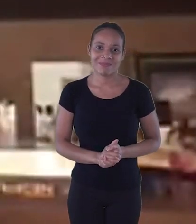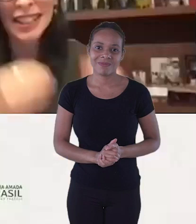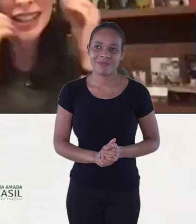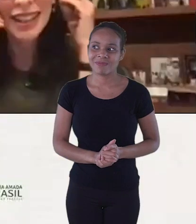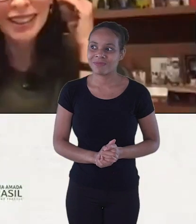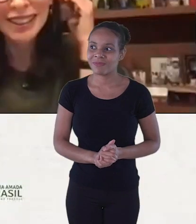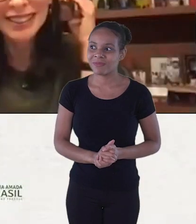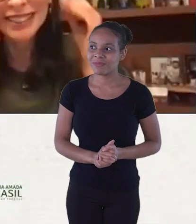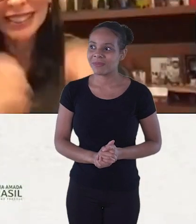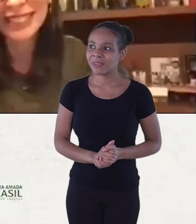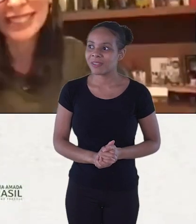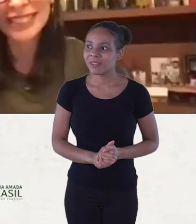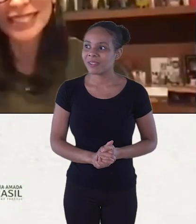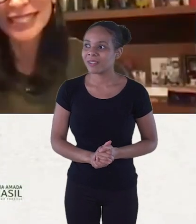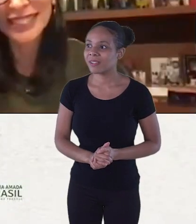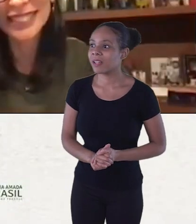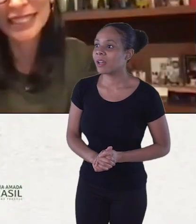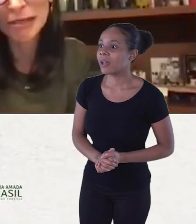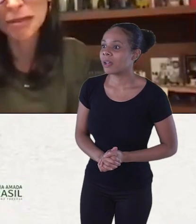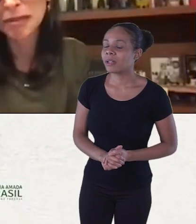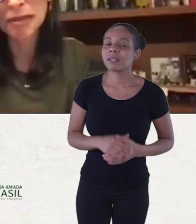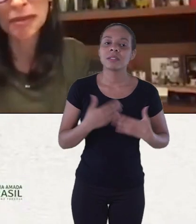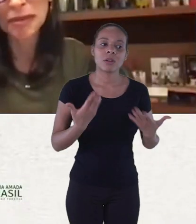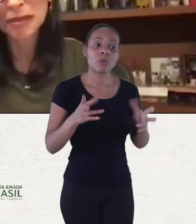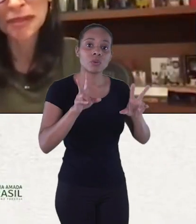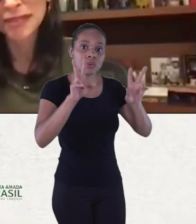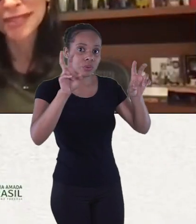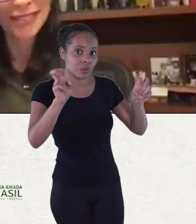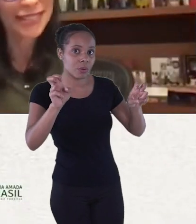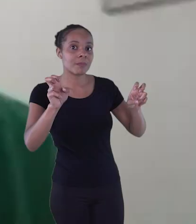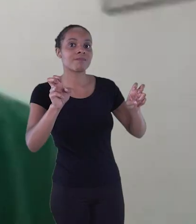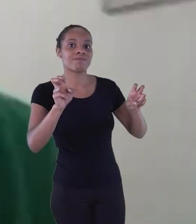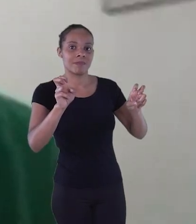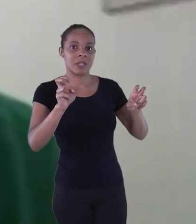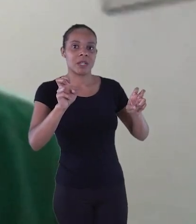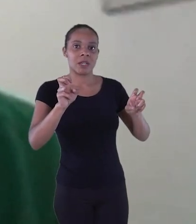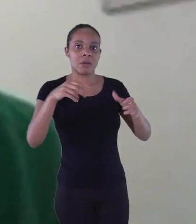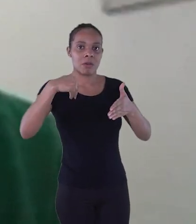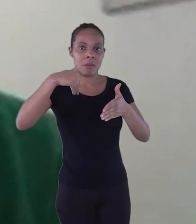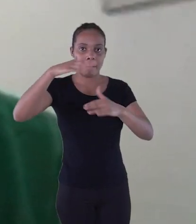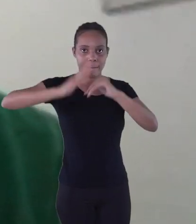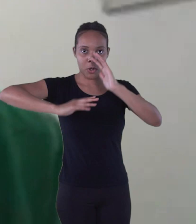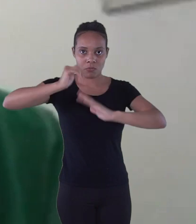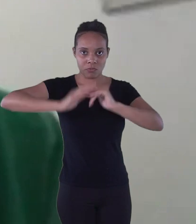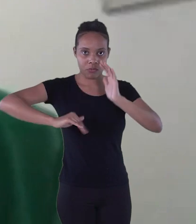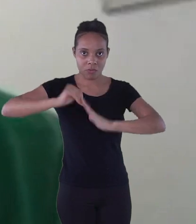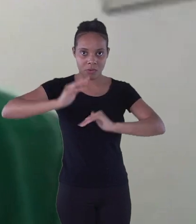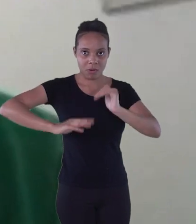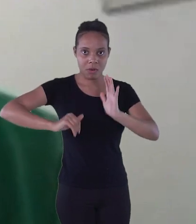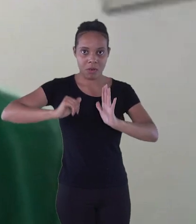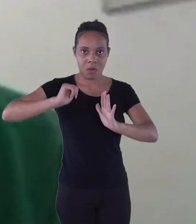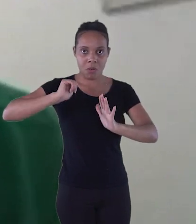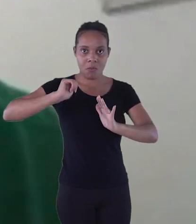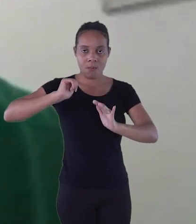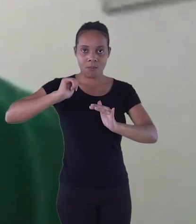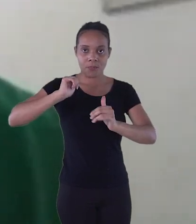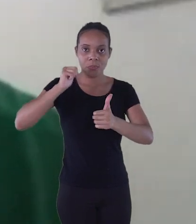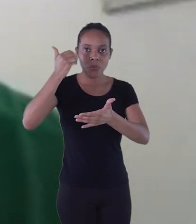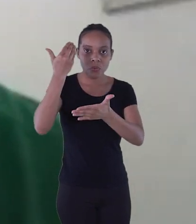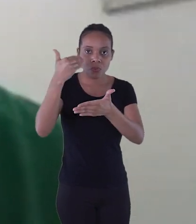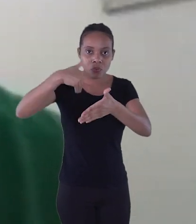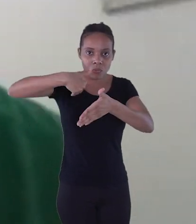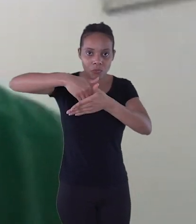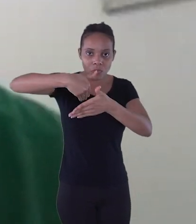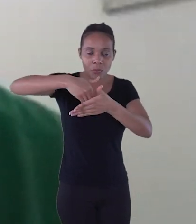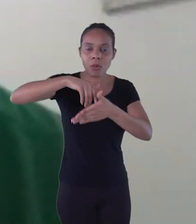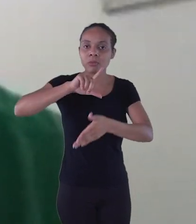Não, jogador de futebol, Afonso, jogador de futebol é o seguinte: eu lembro que eu comecei a falar com a Lília, olha, mas o Didi tem